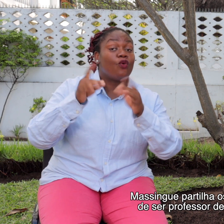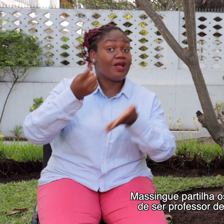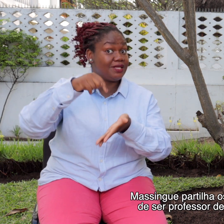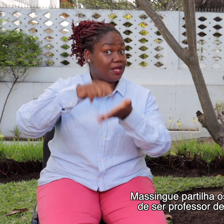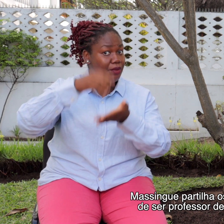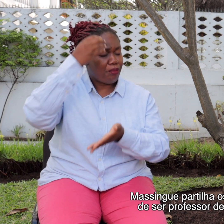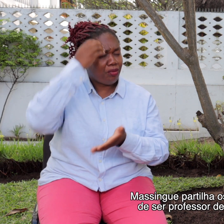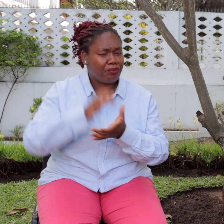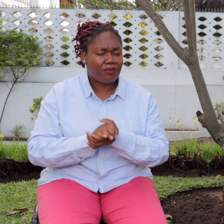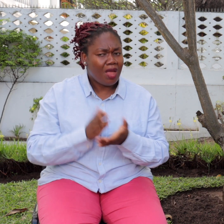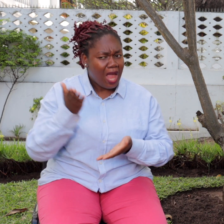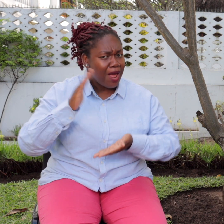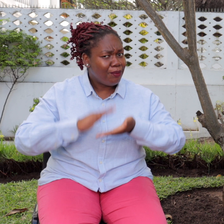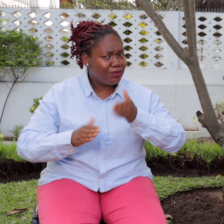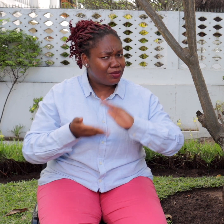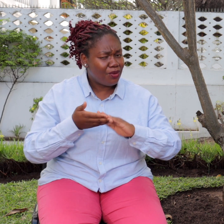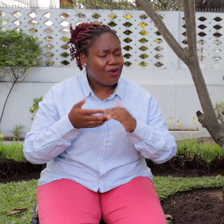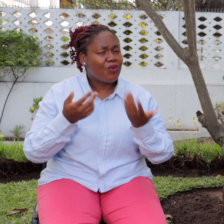de ser professor de Braille.